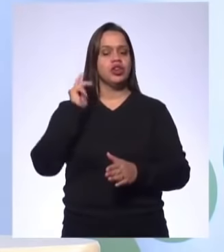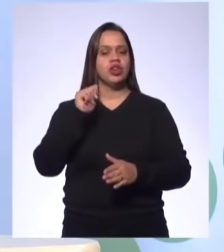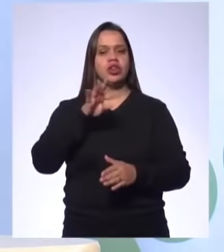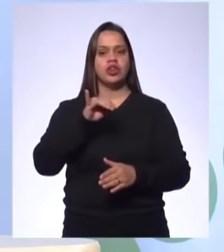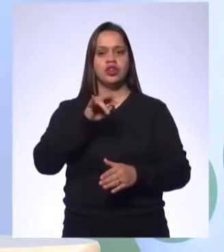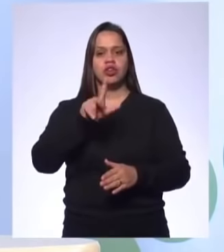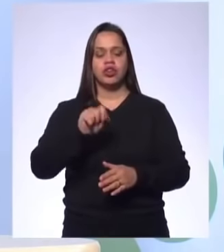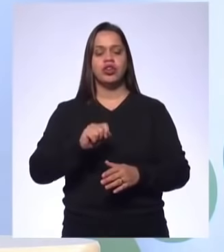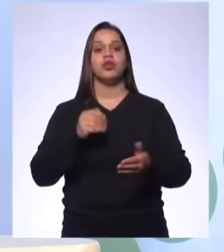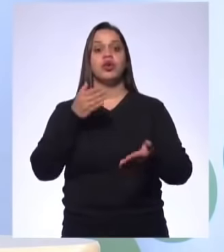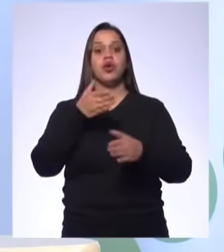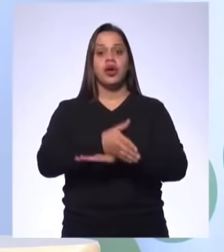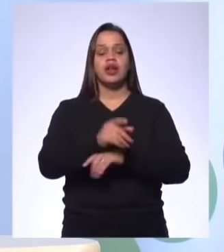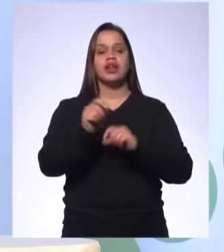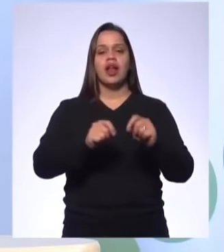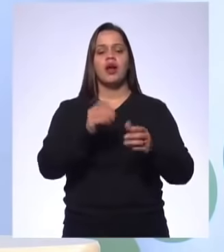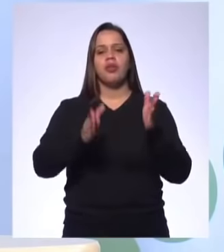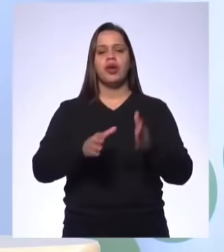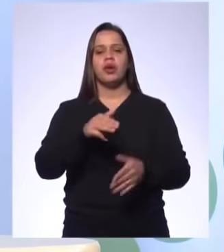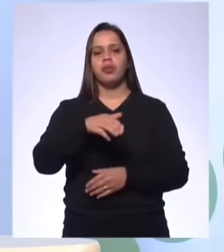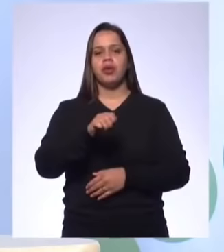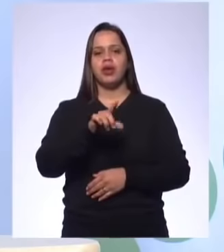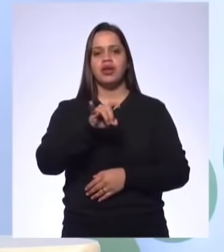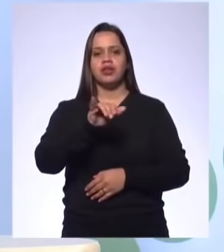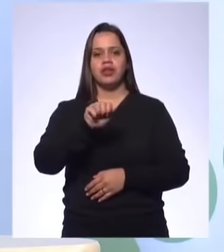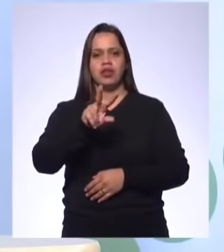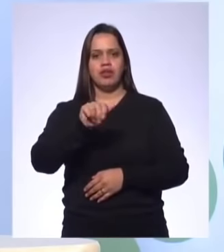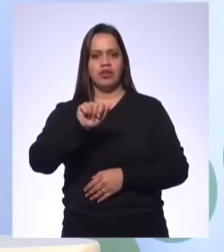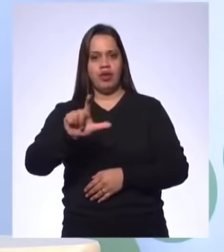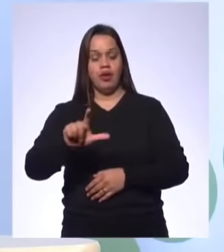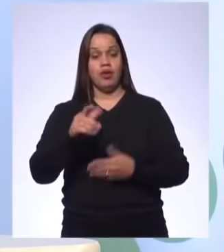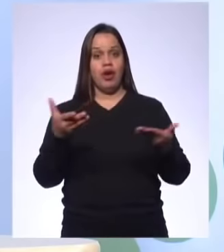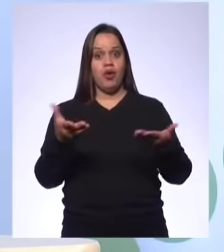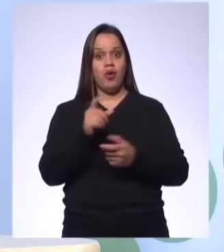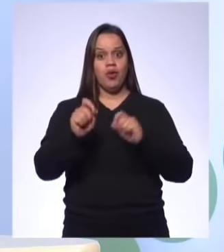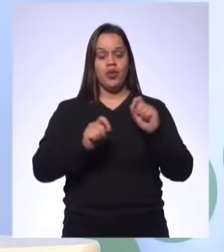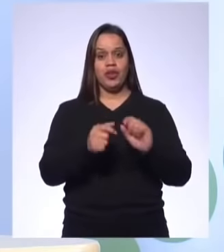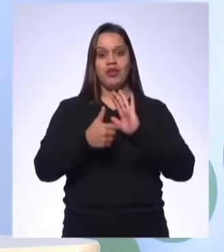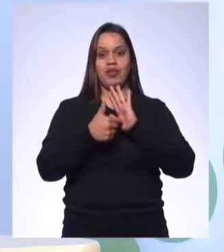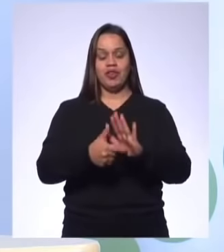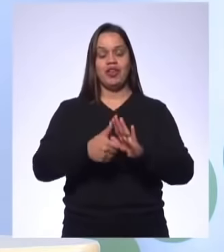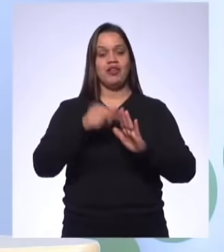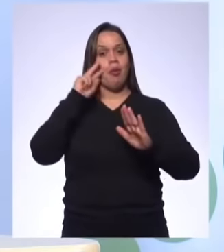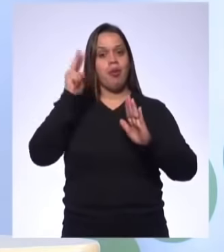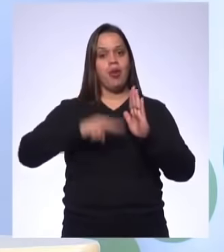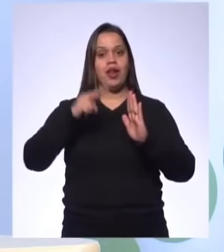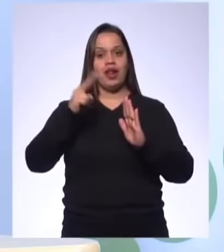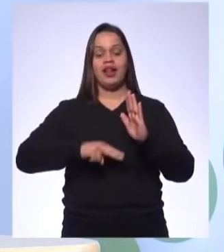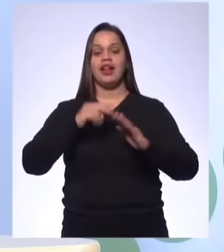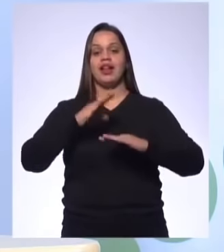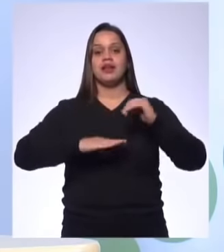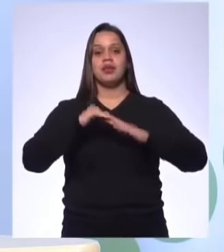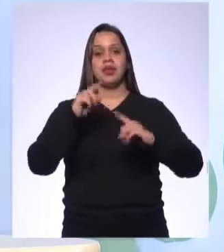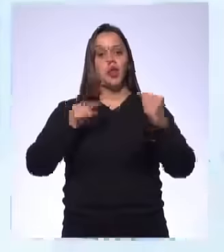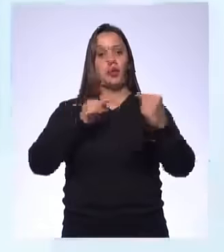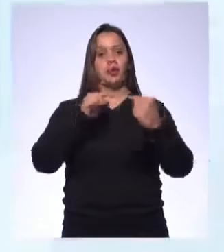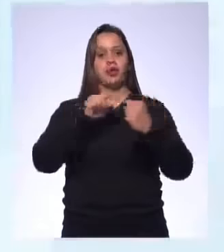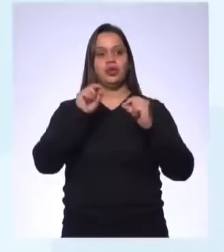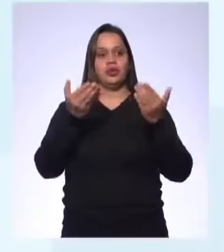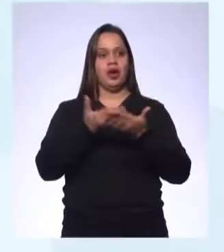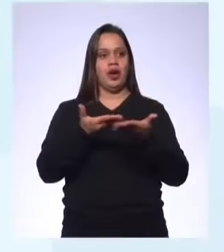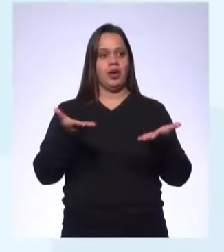na era medieval. E aí nós vamos, para situar vocês, ler aí as habilidades e o objetivo da